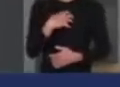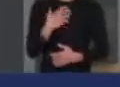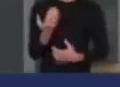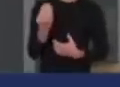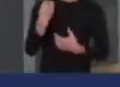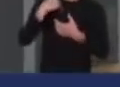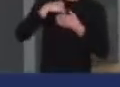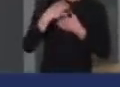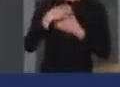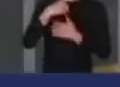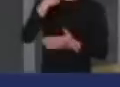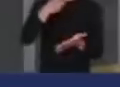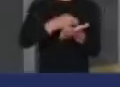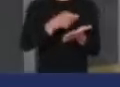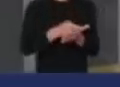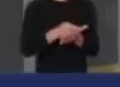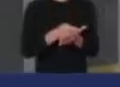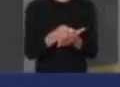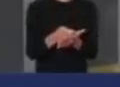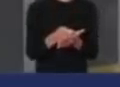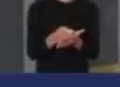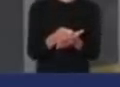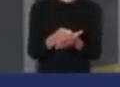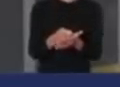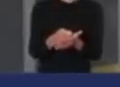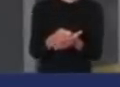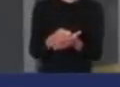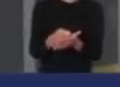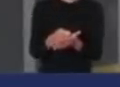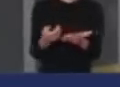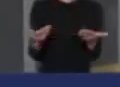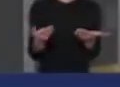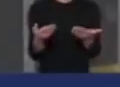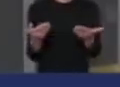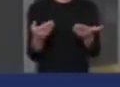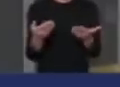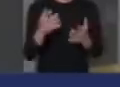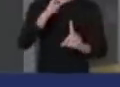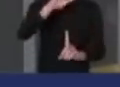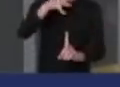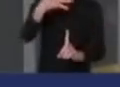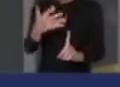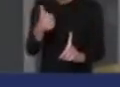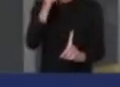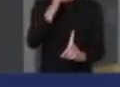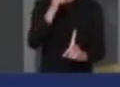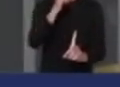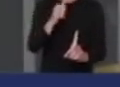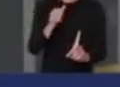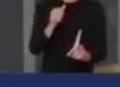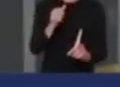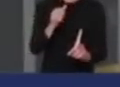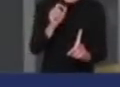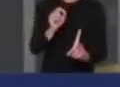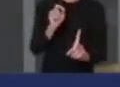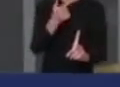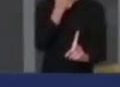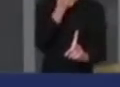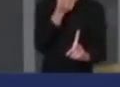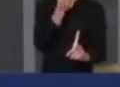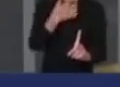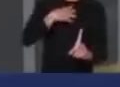gays, brancos, amarelos, conservadores, progressistas. Que mal que tem o outro, para que agredir o outro